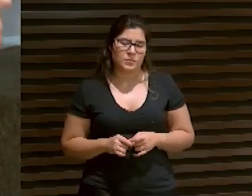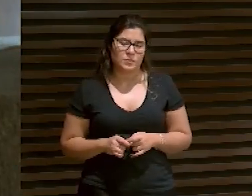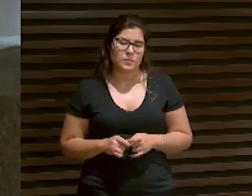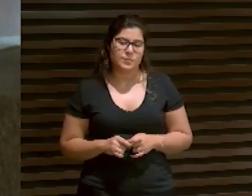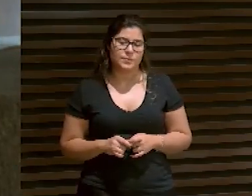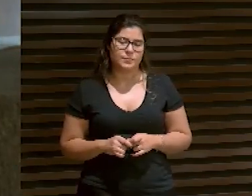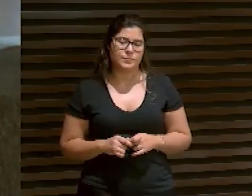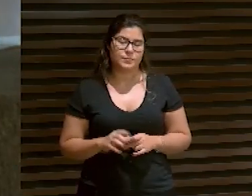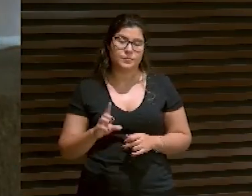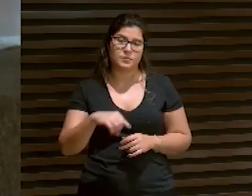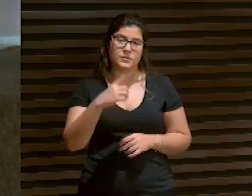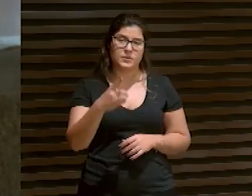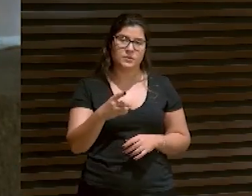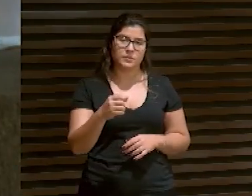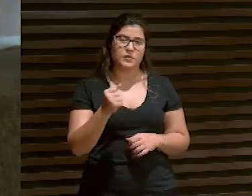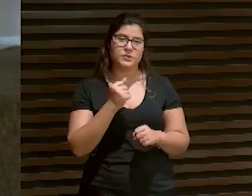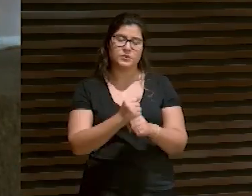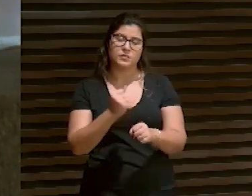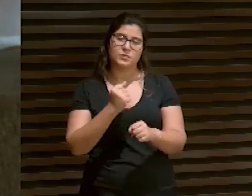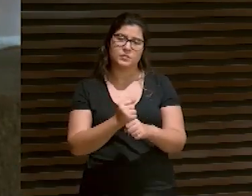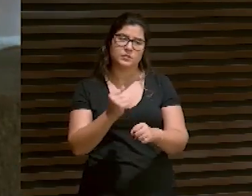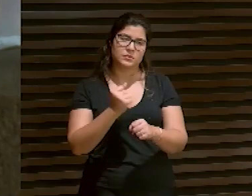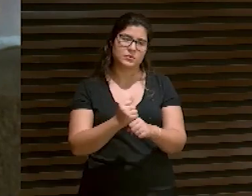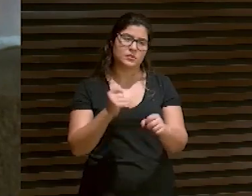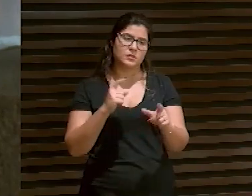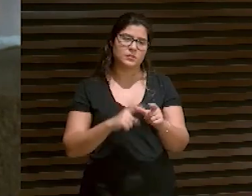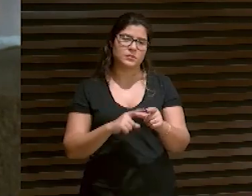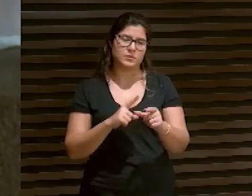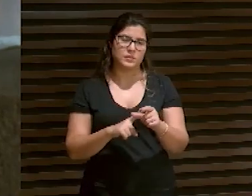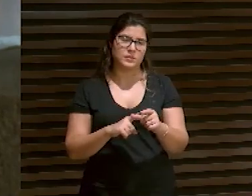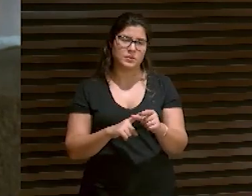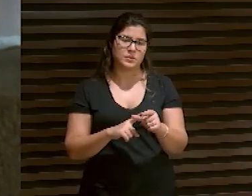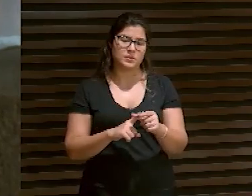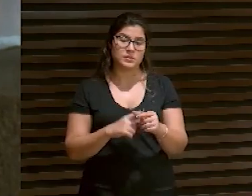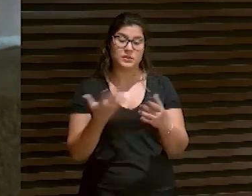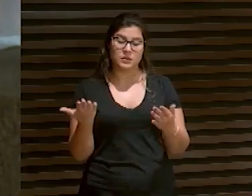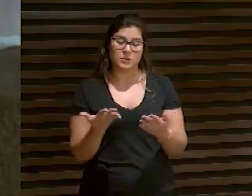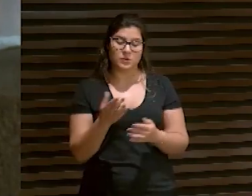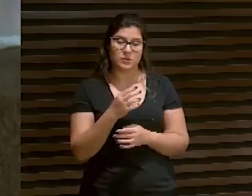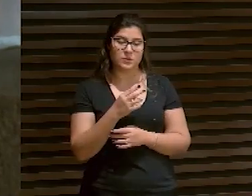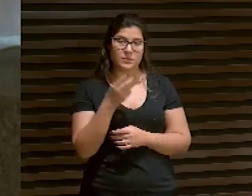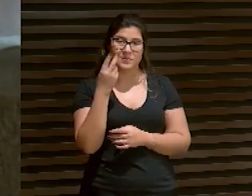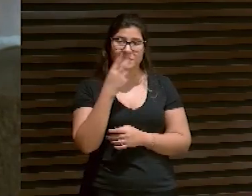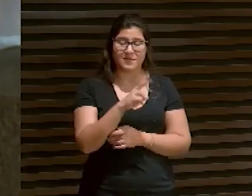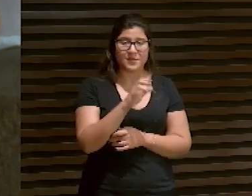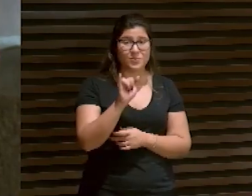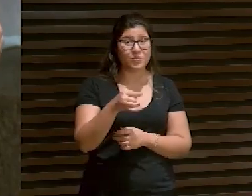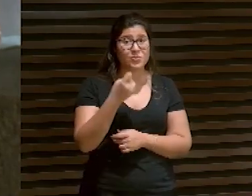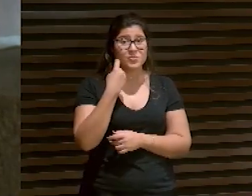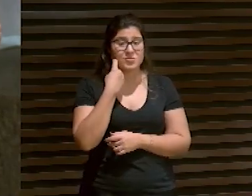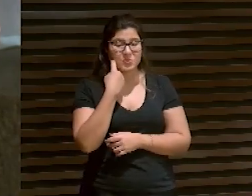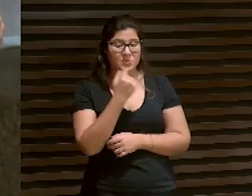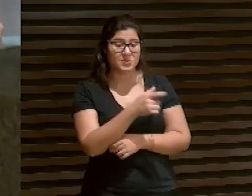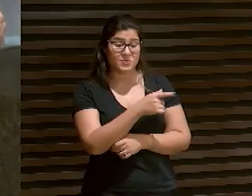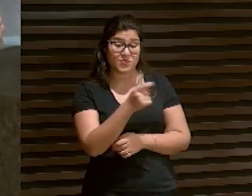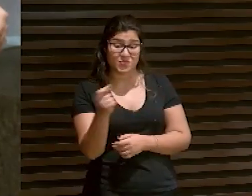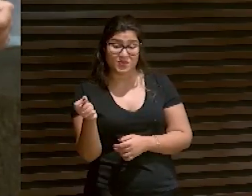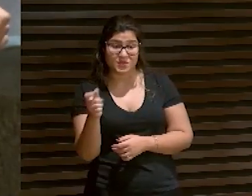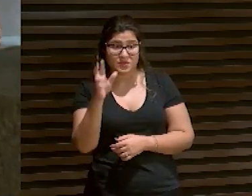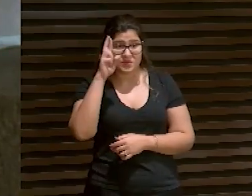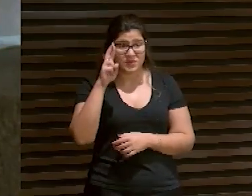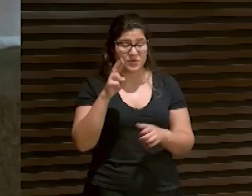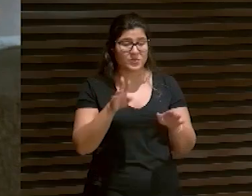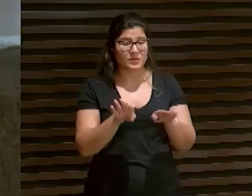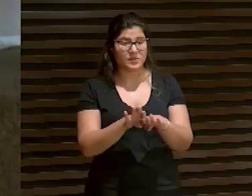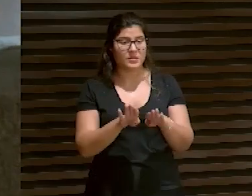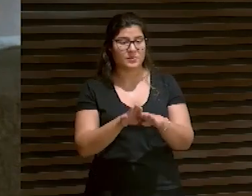Logo depois ele constrói uma cidade. E agora nós temos Jonas fugindo do Senhor também para leste daquela cidade. E por que